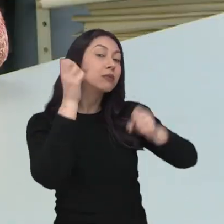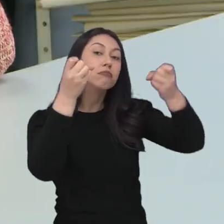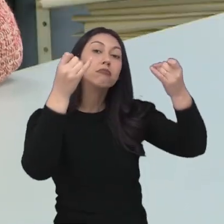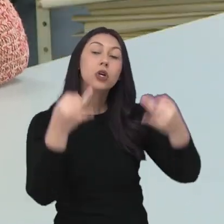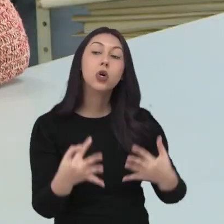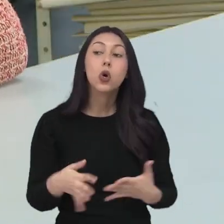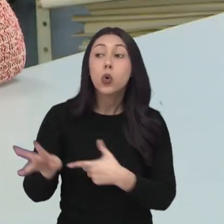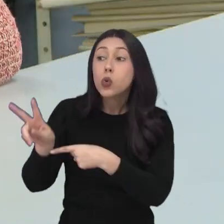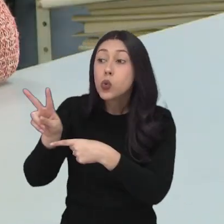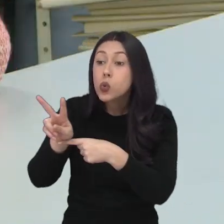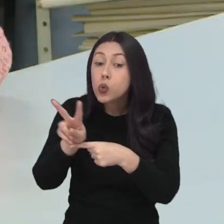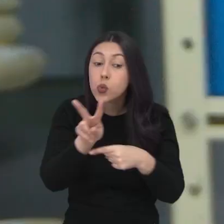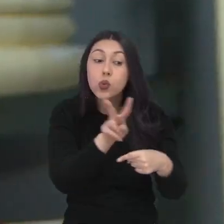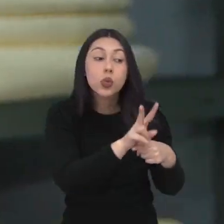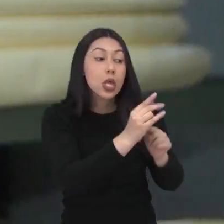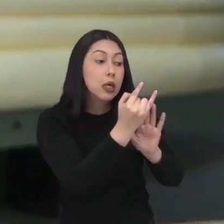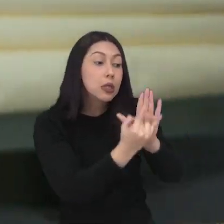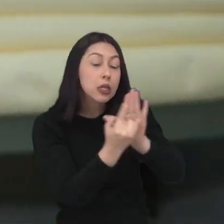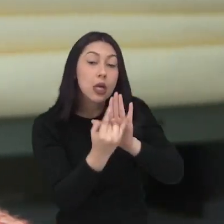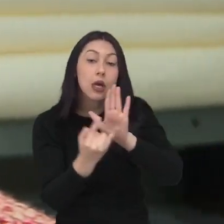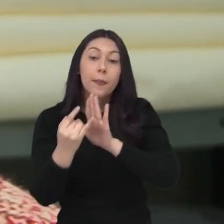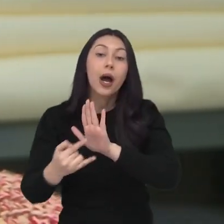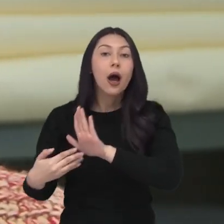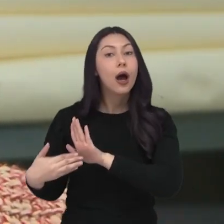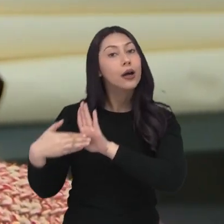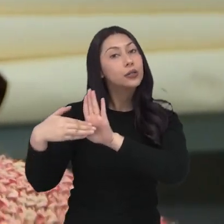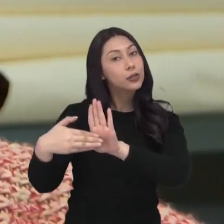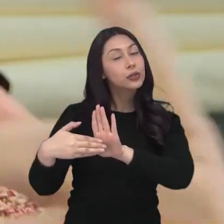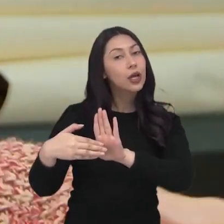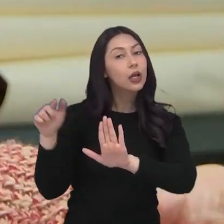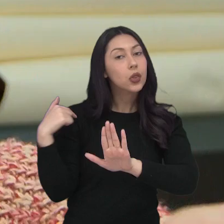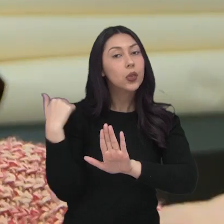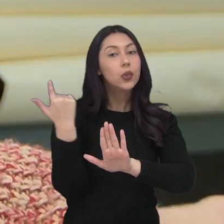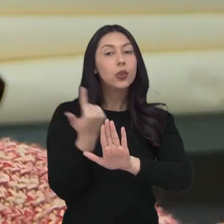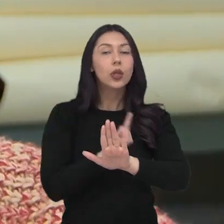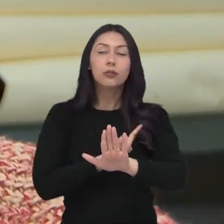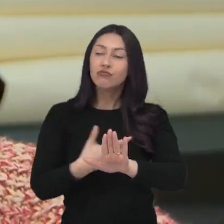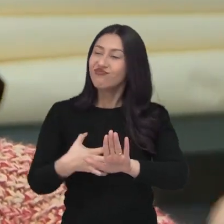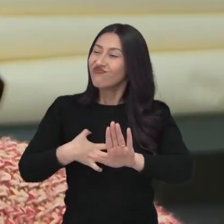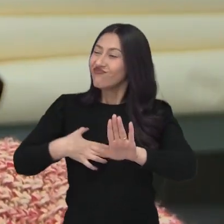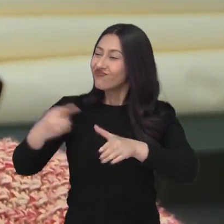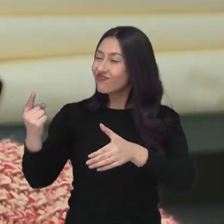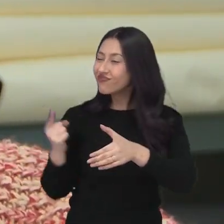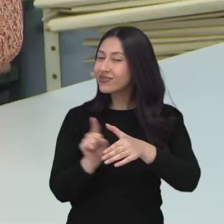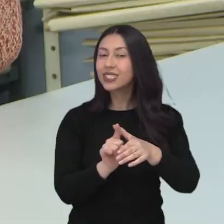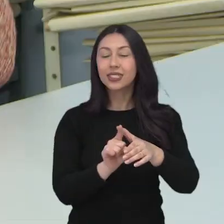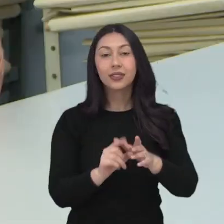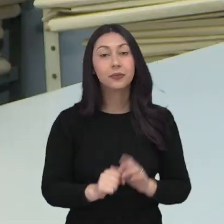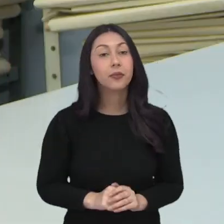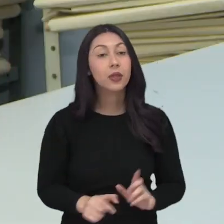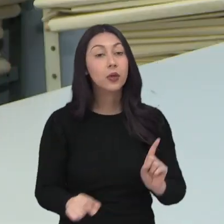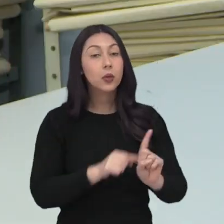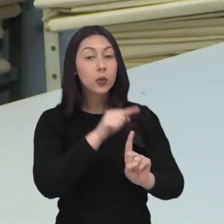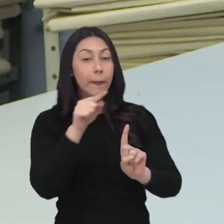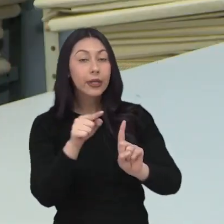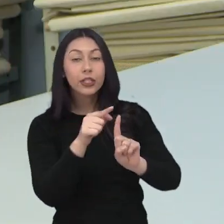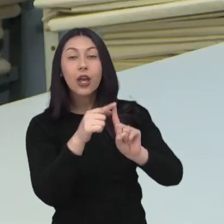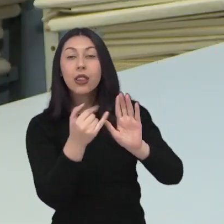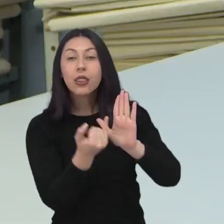que o cuidado com os registros do passado ajudam a construir o nosso senso de pertencimento. A ideia